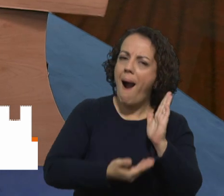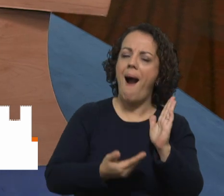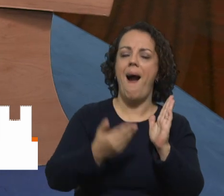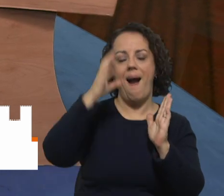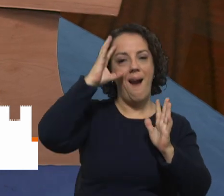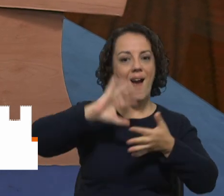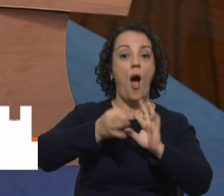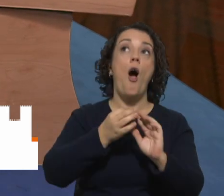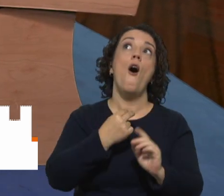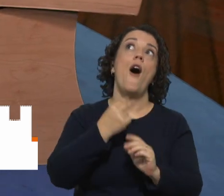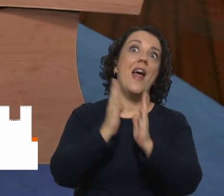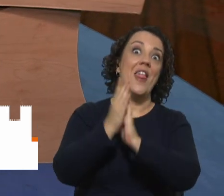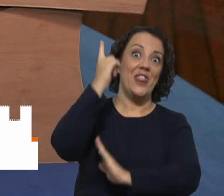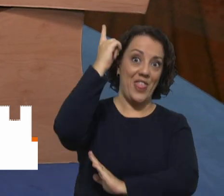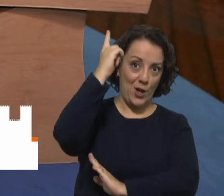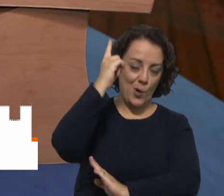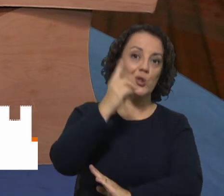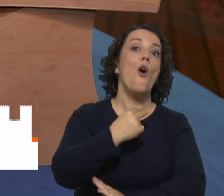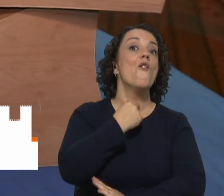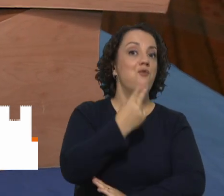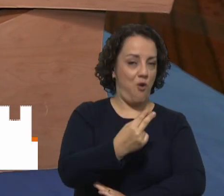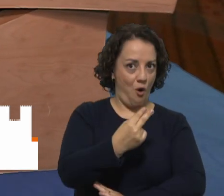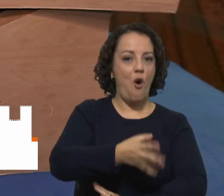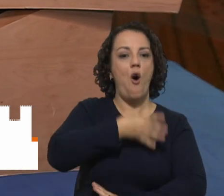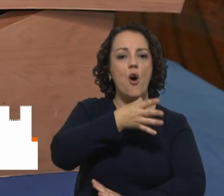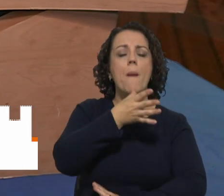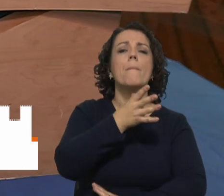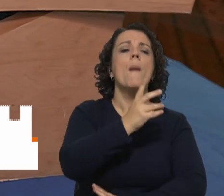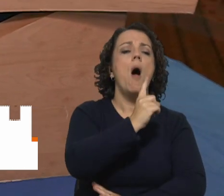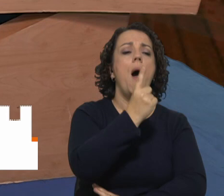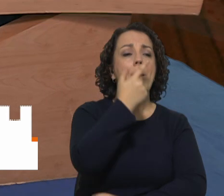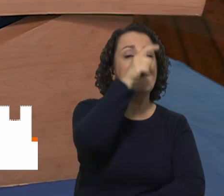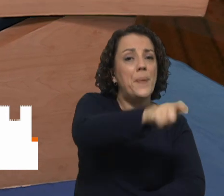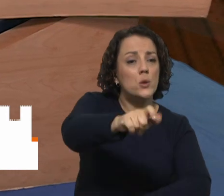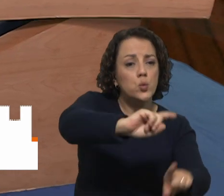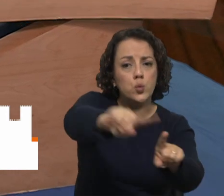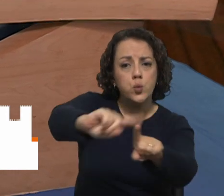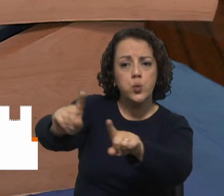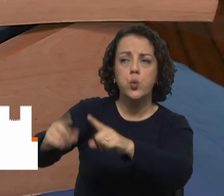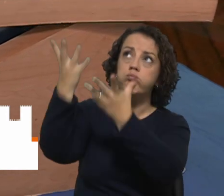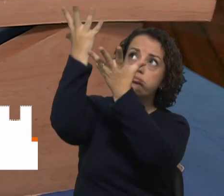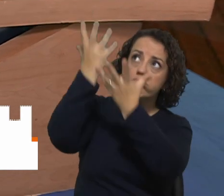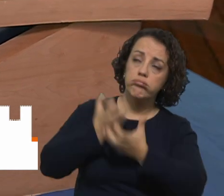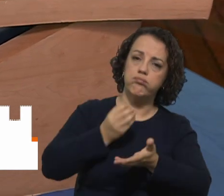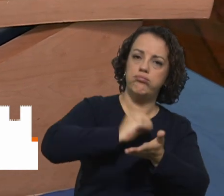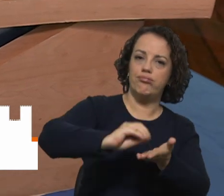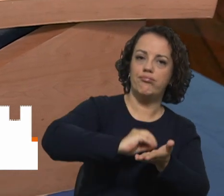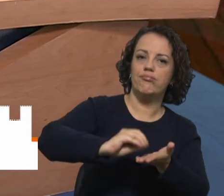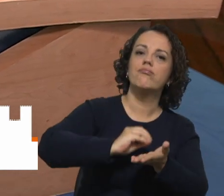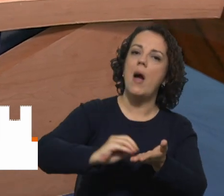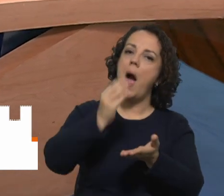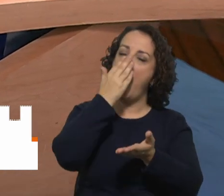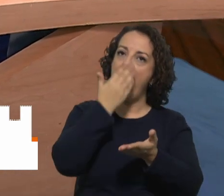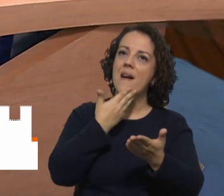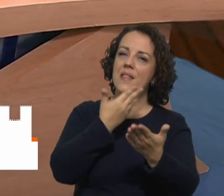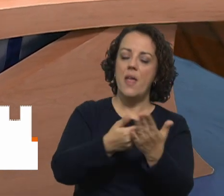voz única de Deus, mas são várias vozes humanas. E muitas vezes regressar à Bíblia pode ser uma maneira de revisitar criativamente